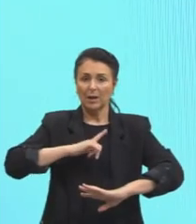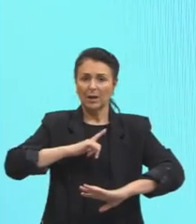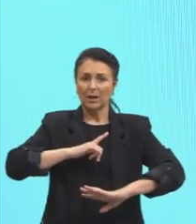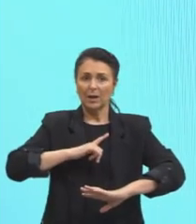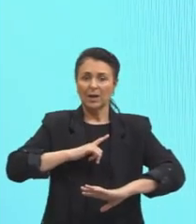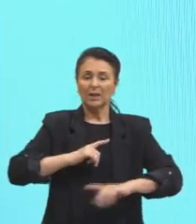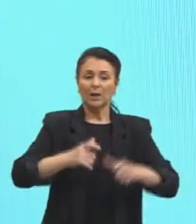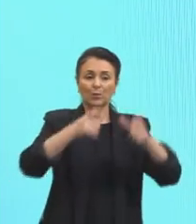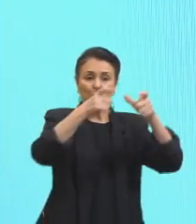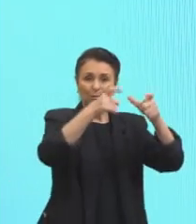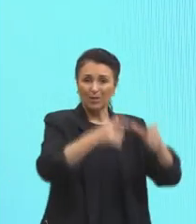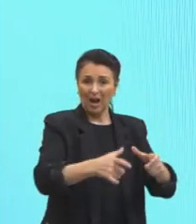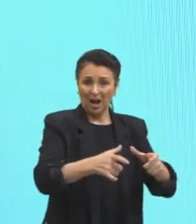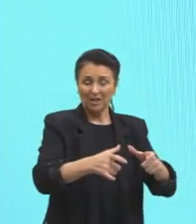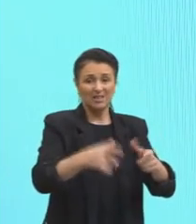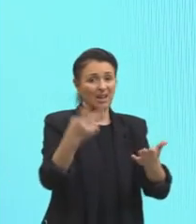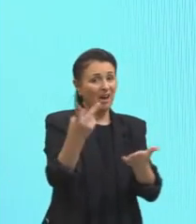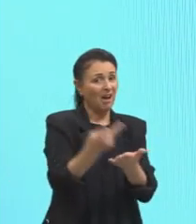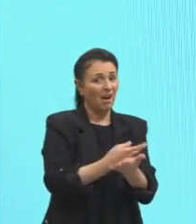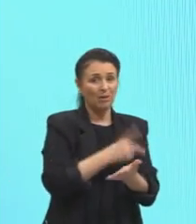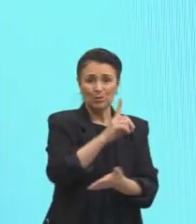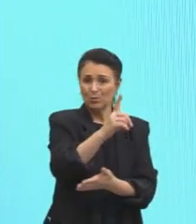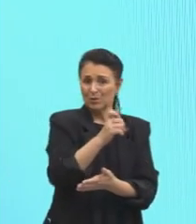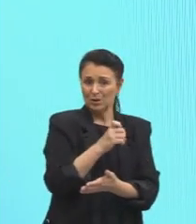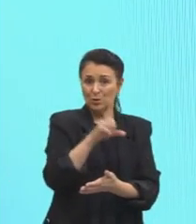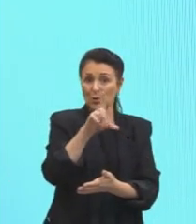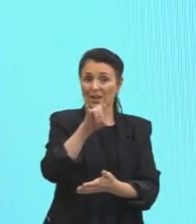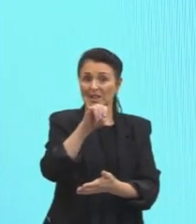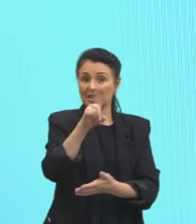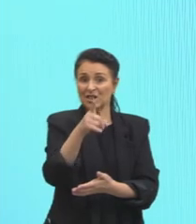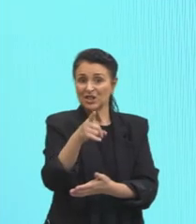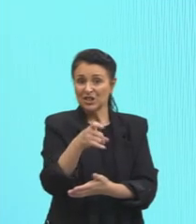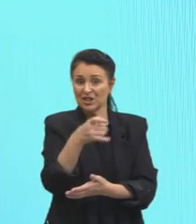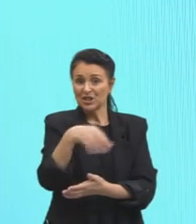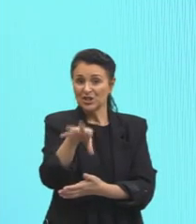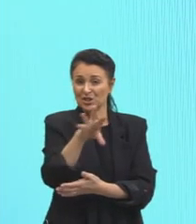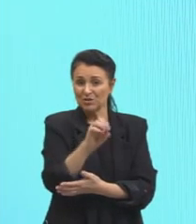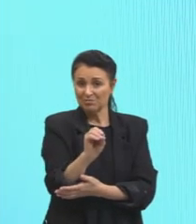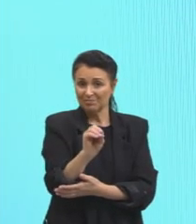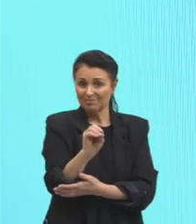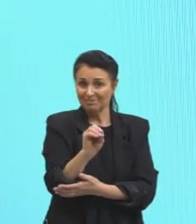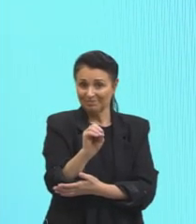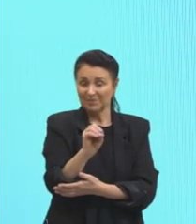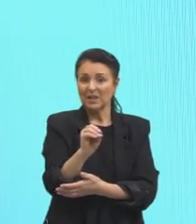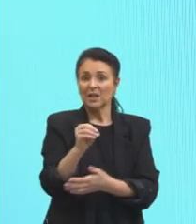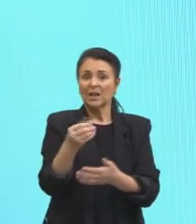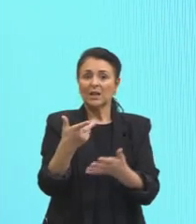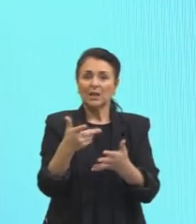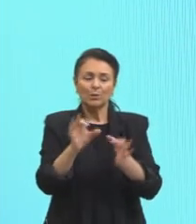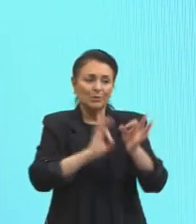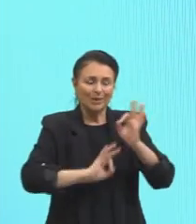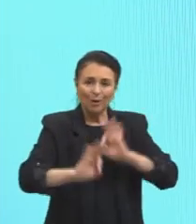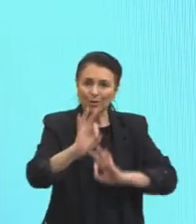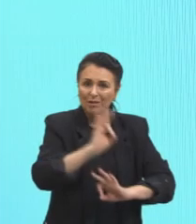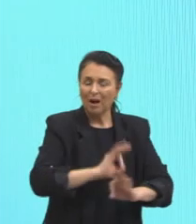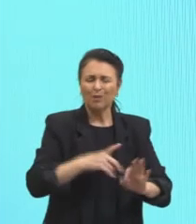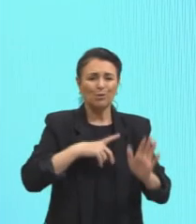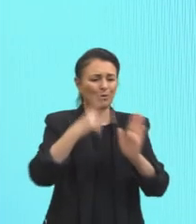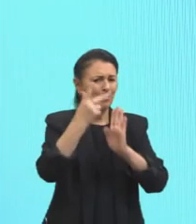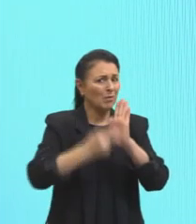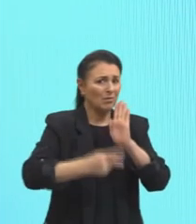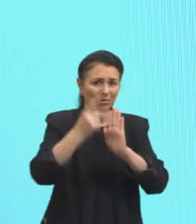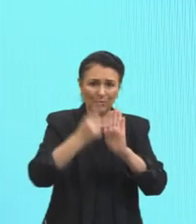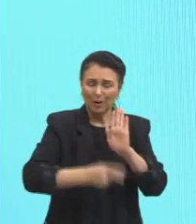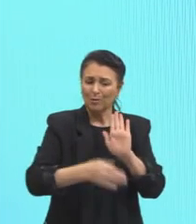depósitos irregulares de lixo né aqueles lixões que que não vão ser modelados né não vão